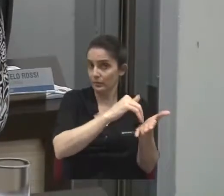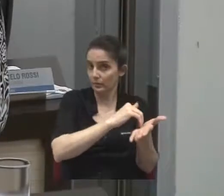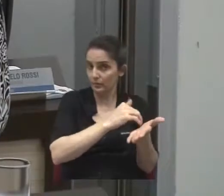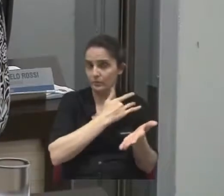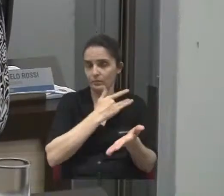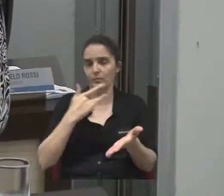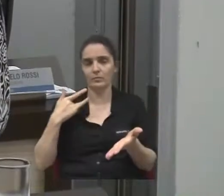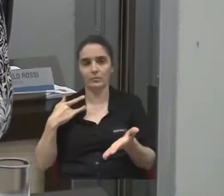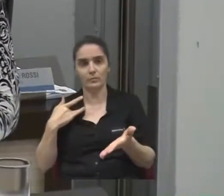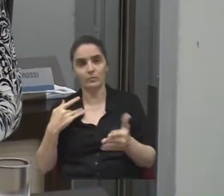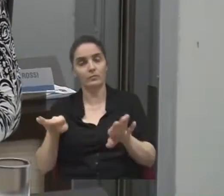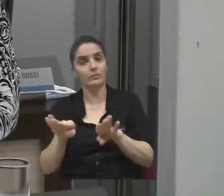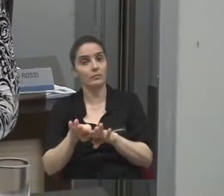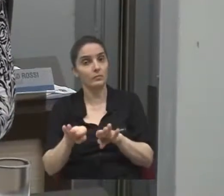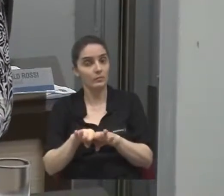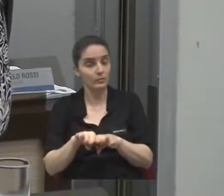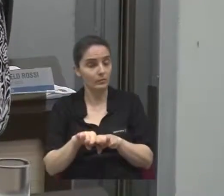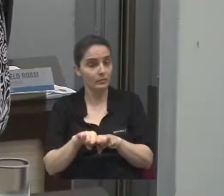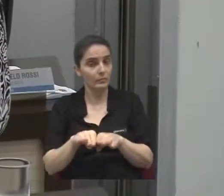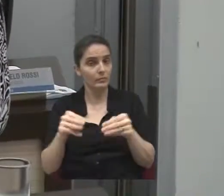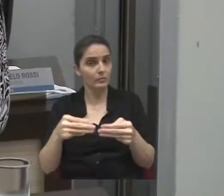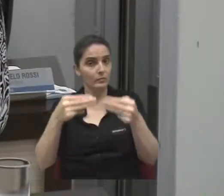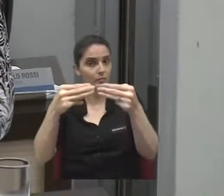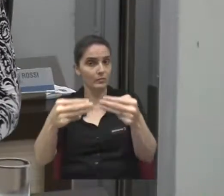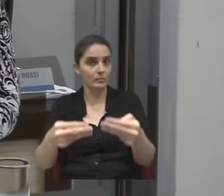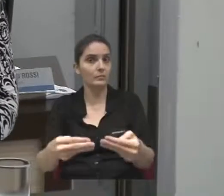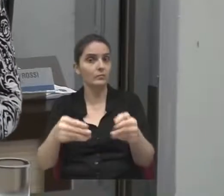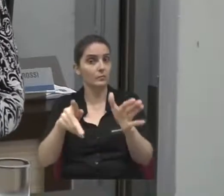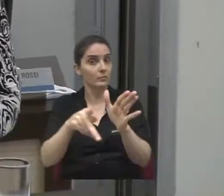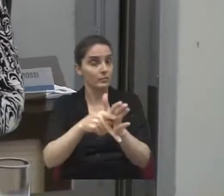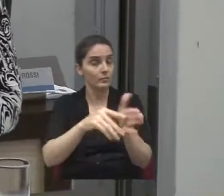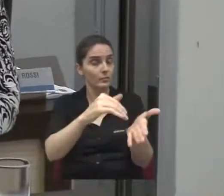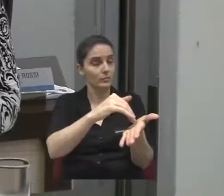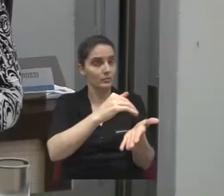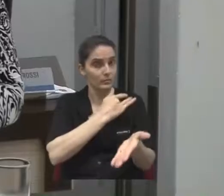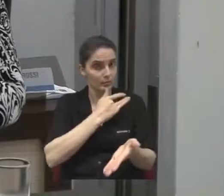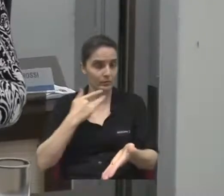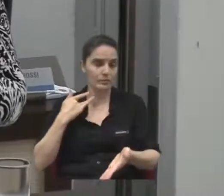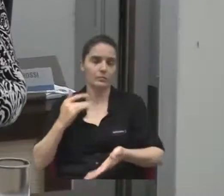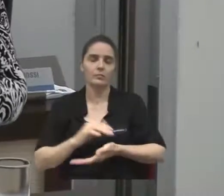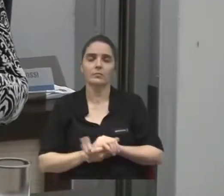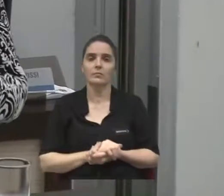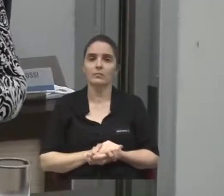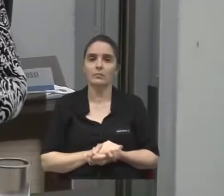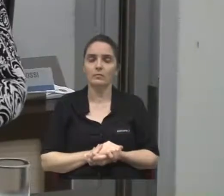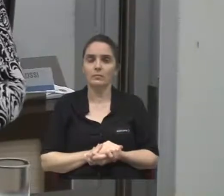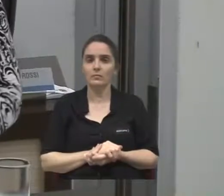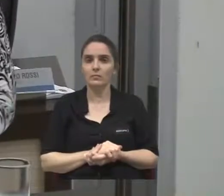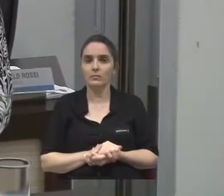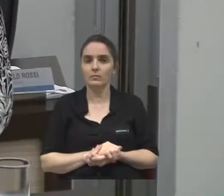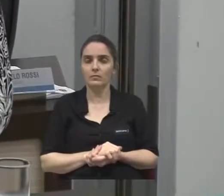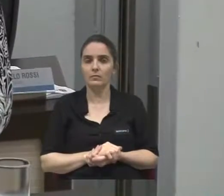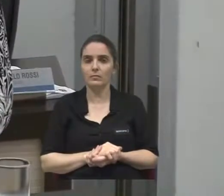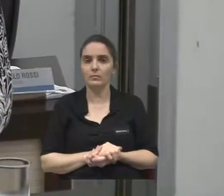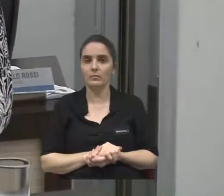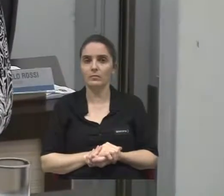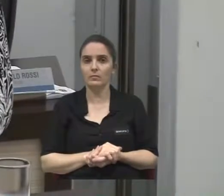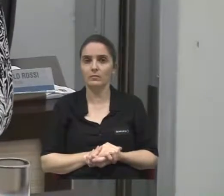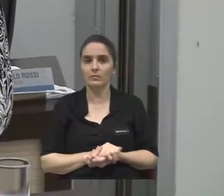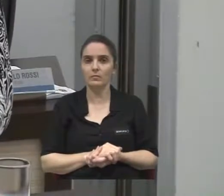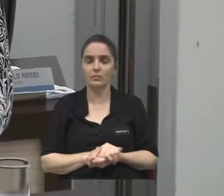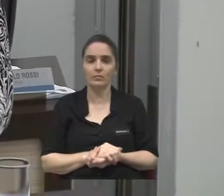quanto, inclusive, para o Ministério da Saúde, em relação a essa questão, né, justamente considerando essa questão